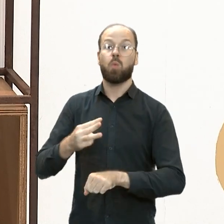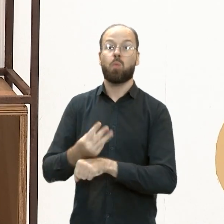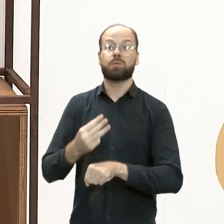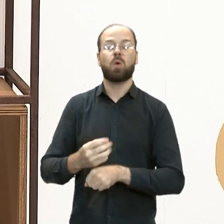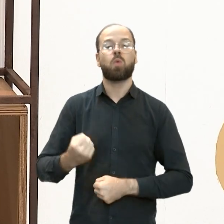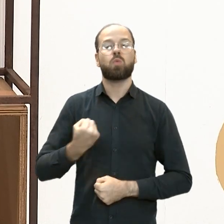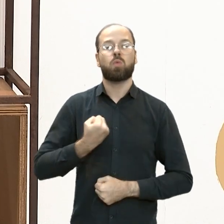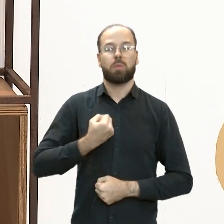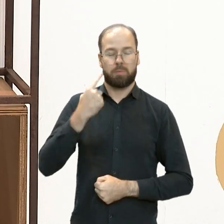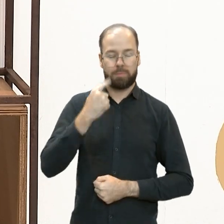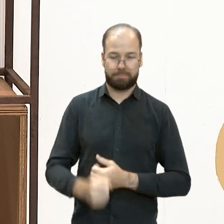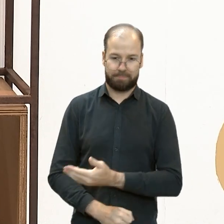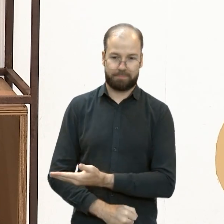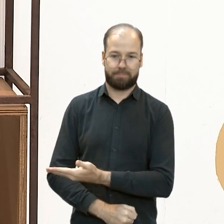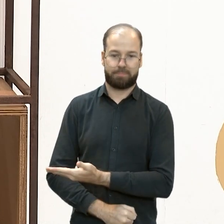é